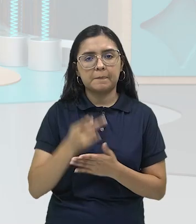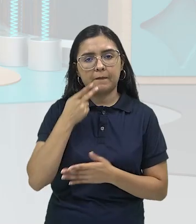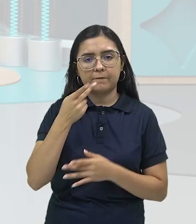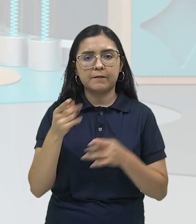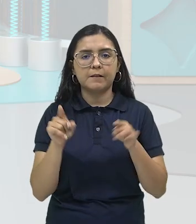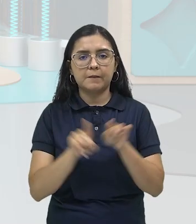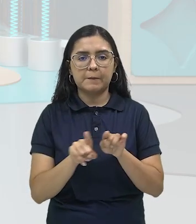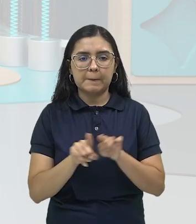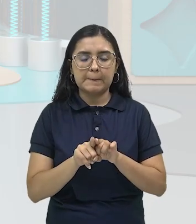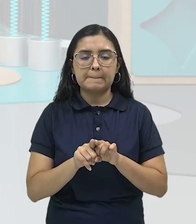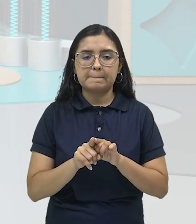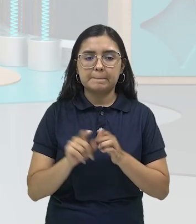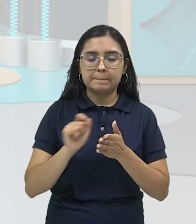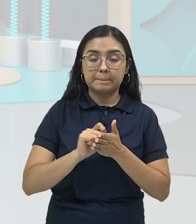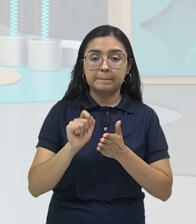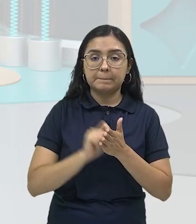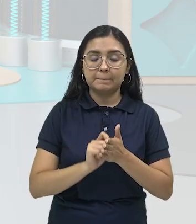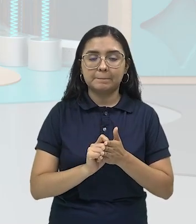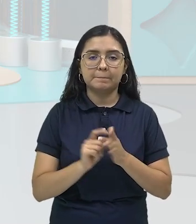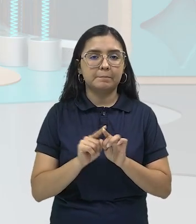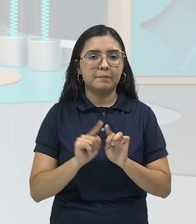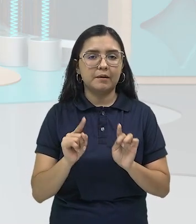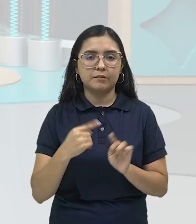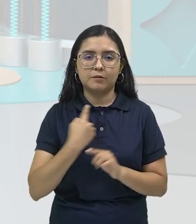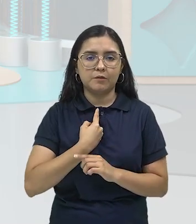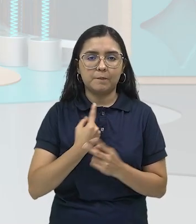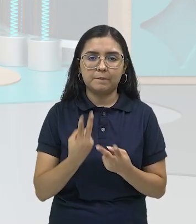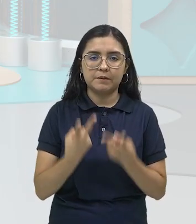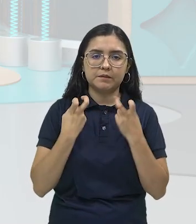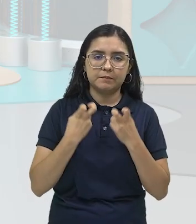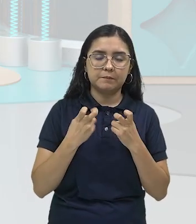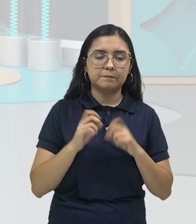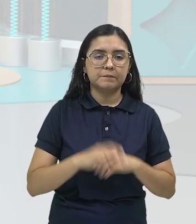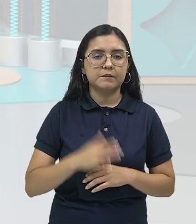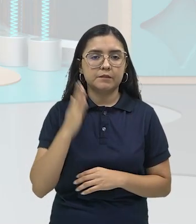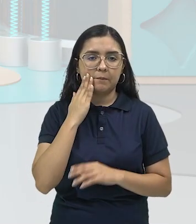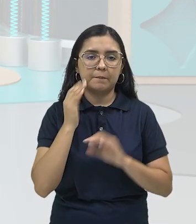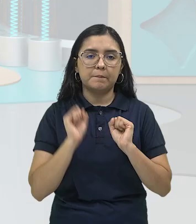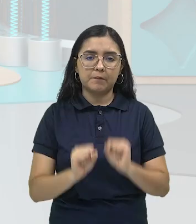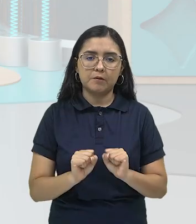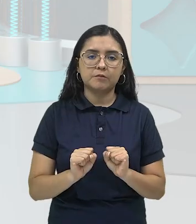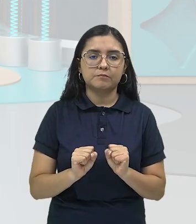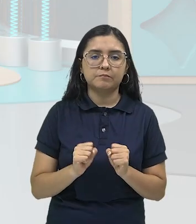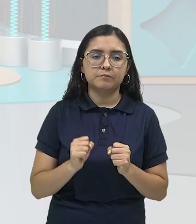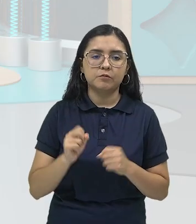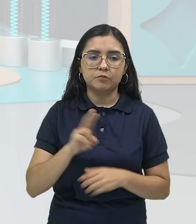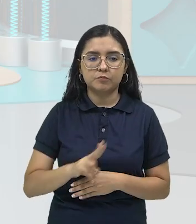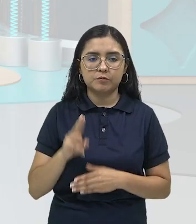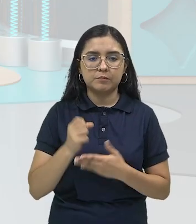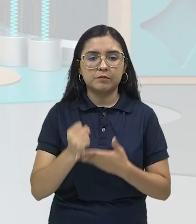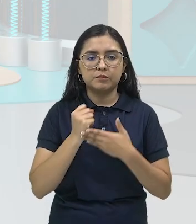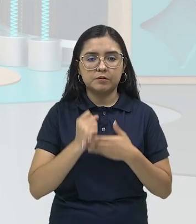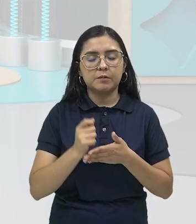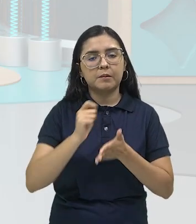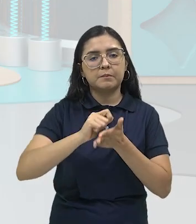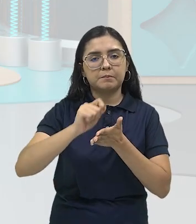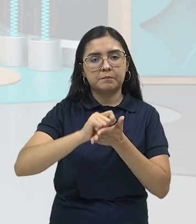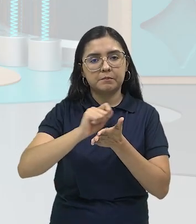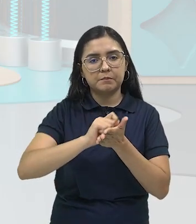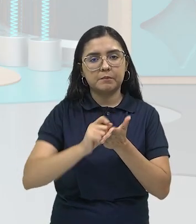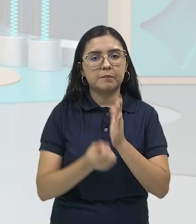não nos damos conta. É muito importante que a gente saiba que elas podem ser utilizadas ao nosso favor no momento da escrita para